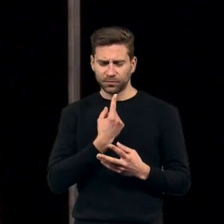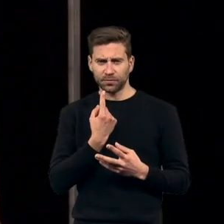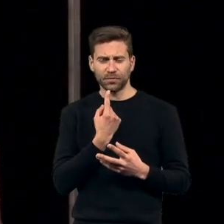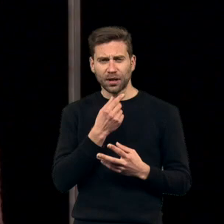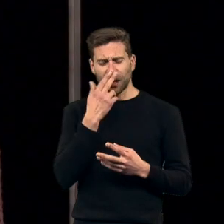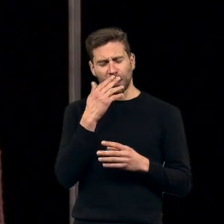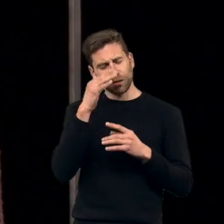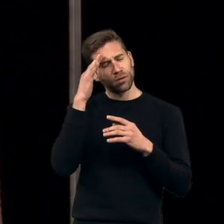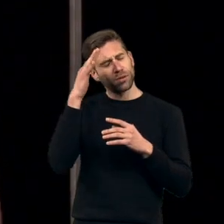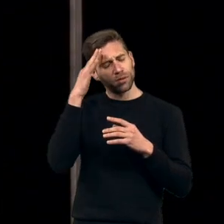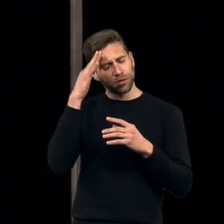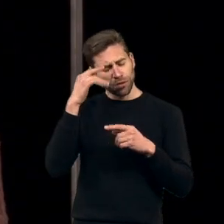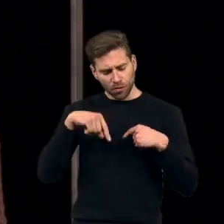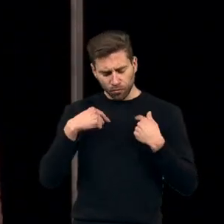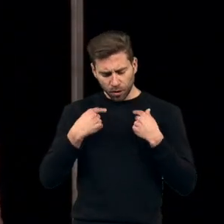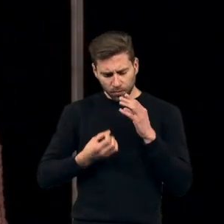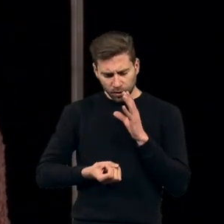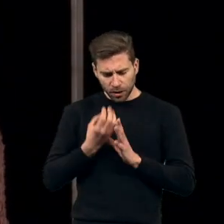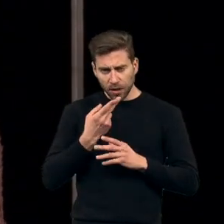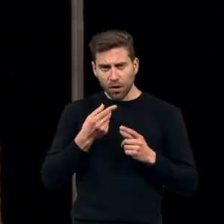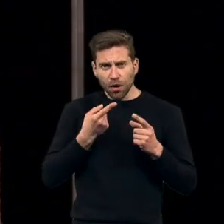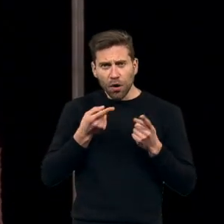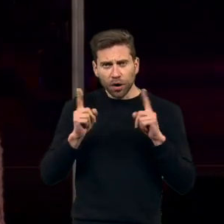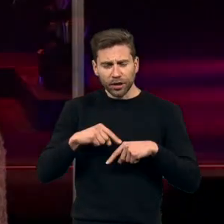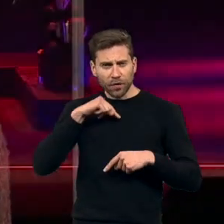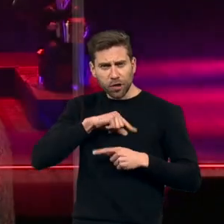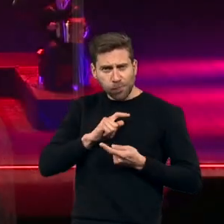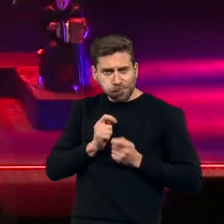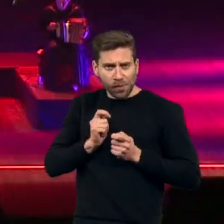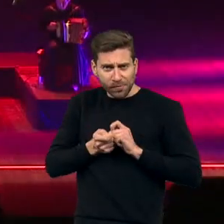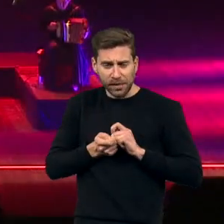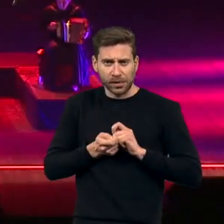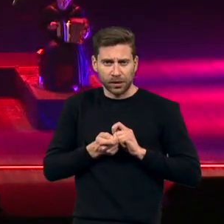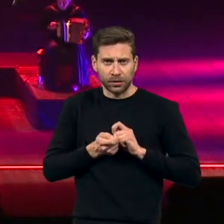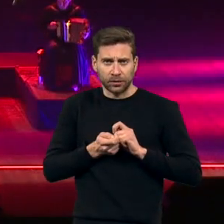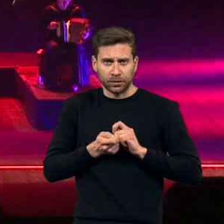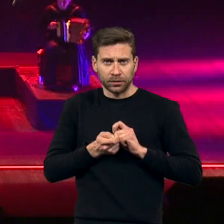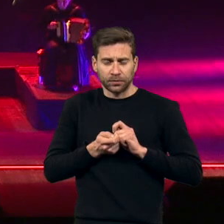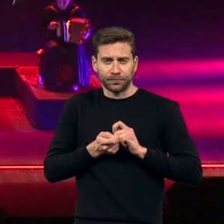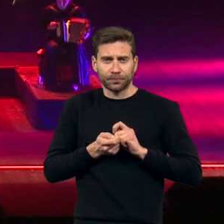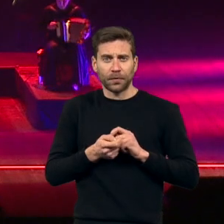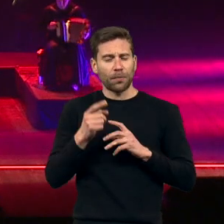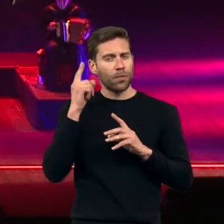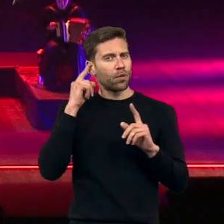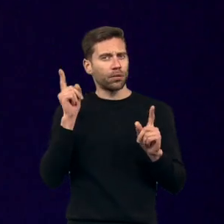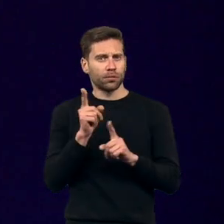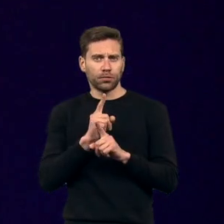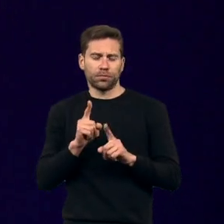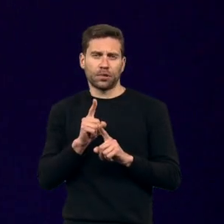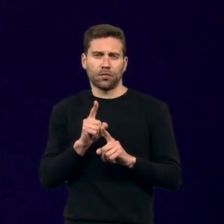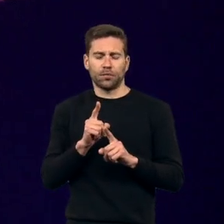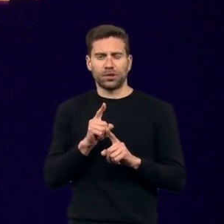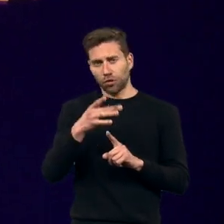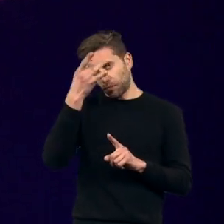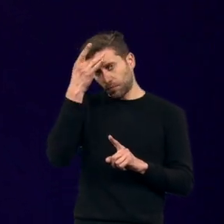se reimaginar, se recriar, se renovar ao mesmo tempo. E com a música, que eu acho que é o